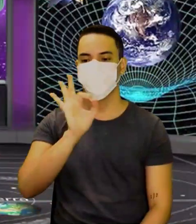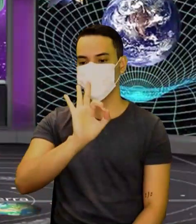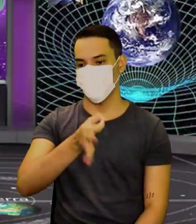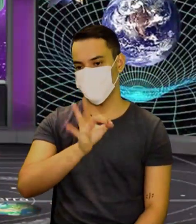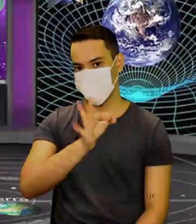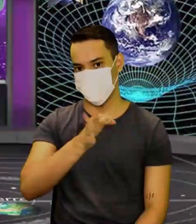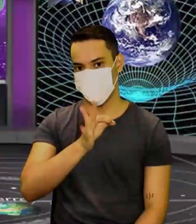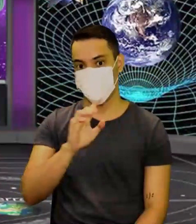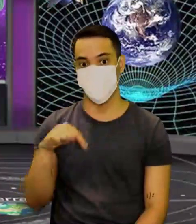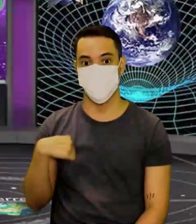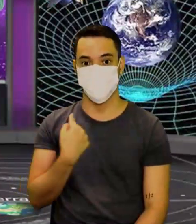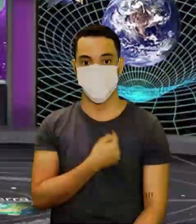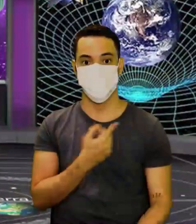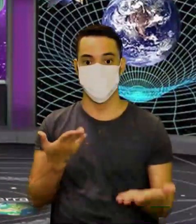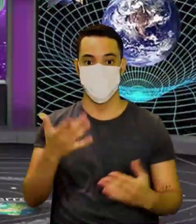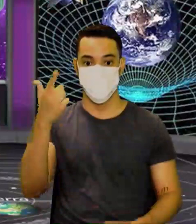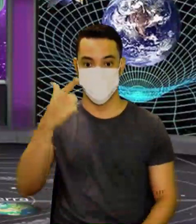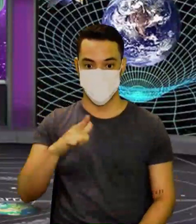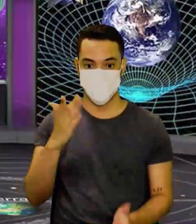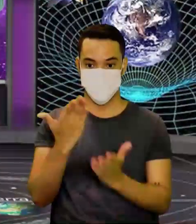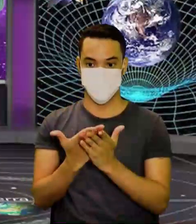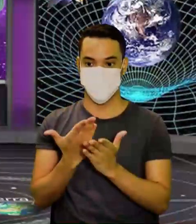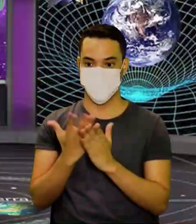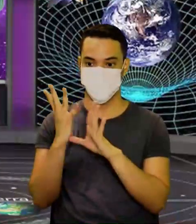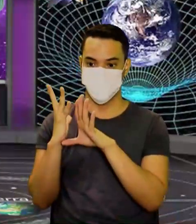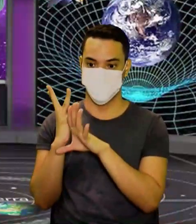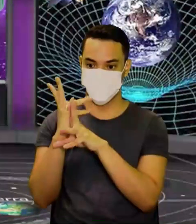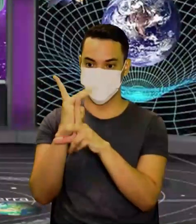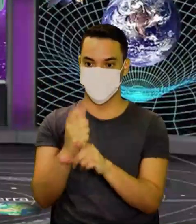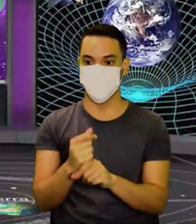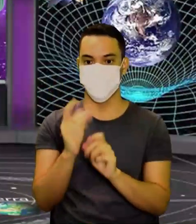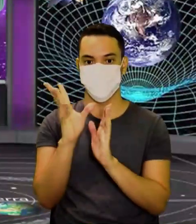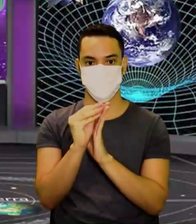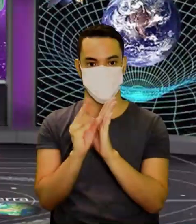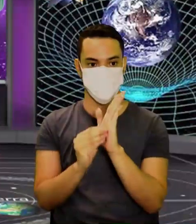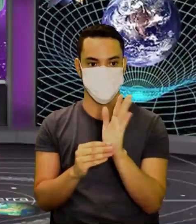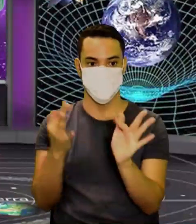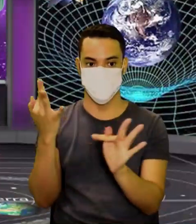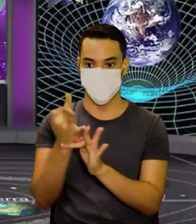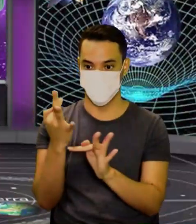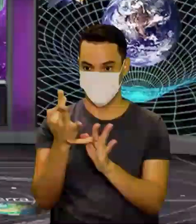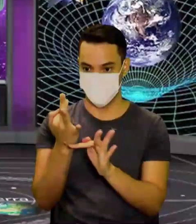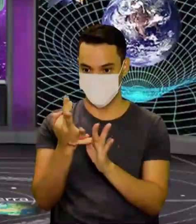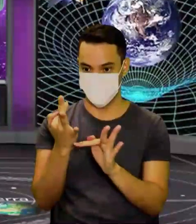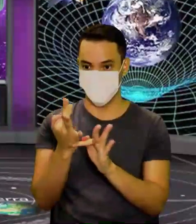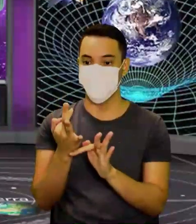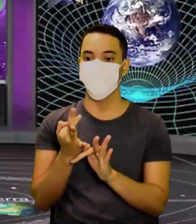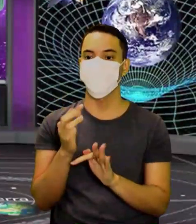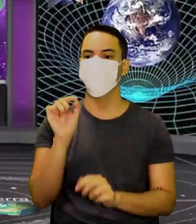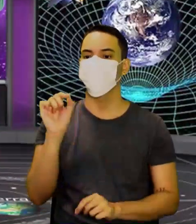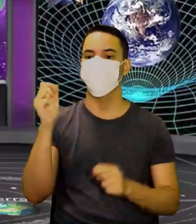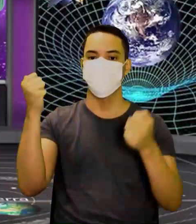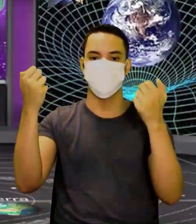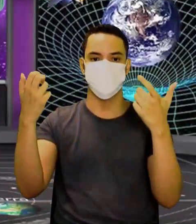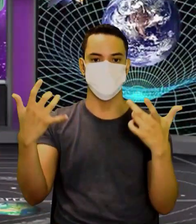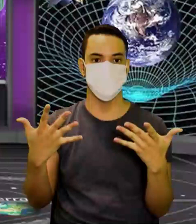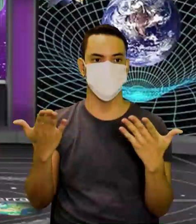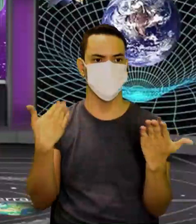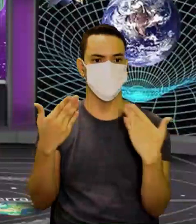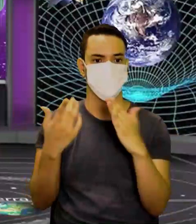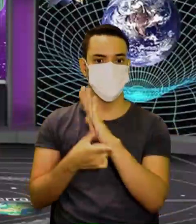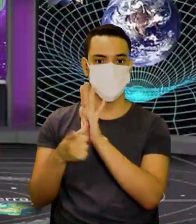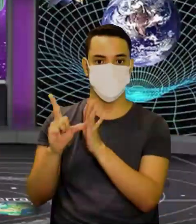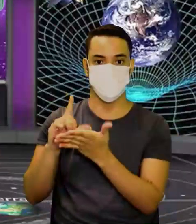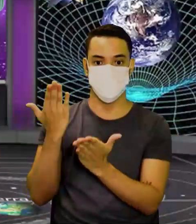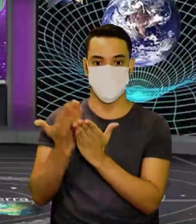Exatamente, nós estamos aí em mais uma aula de revisão de conteúdo de física. Bom, pessoal, o que nós estávamos conversando aí na